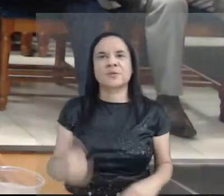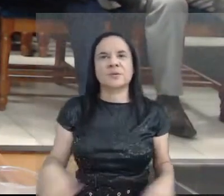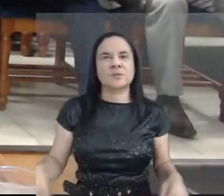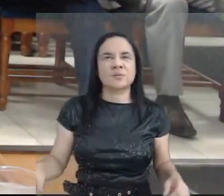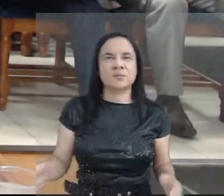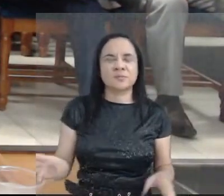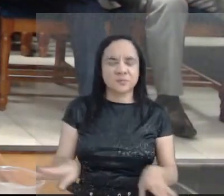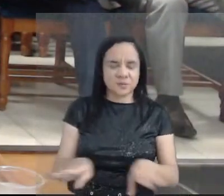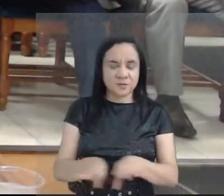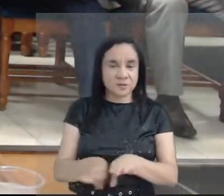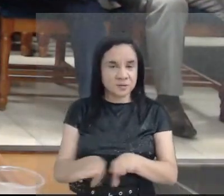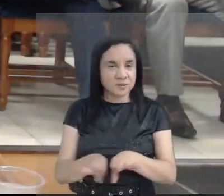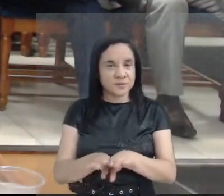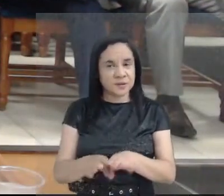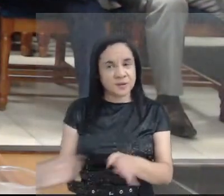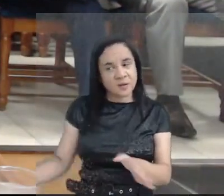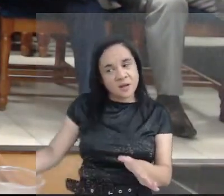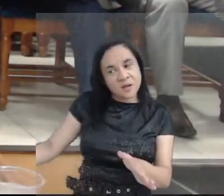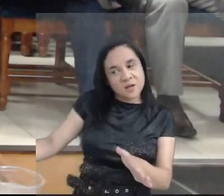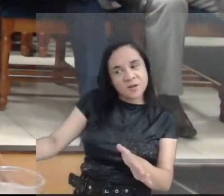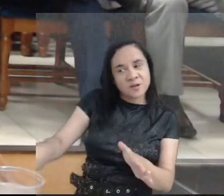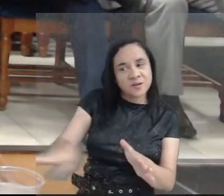vinham para Jerusalém.